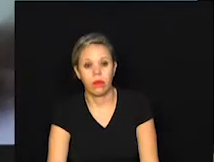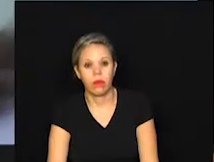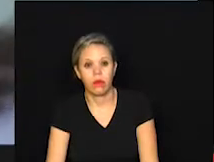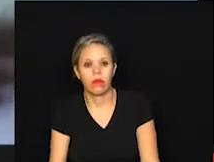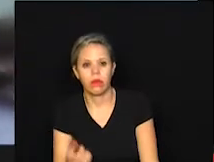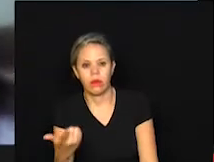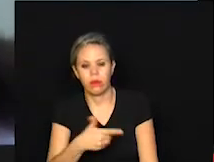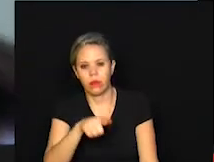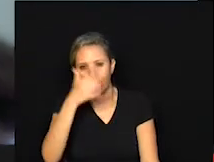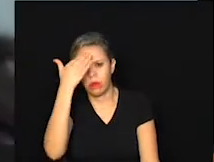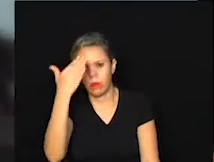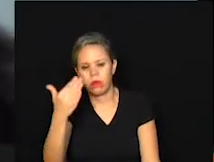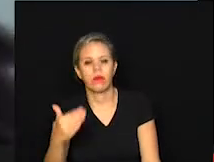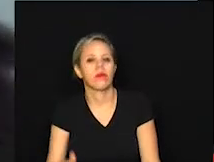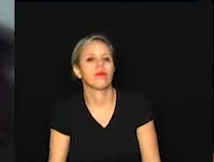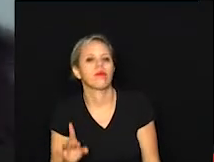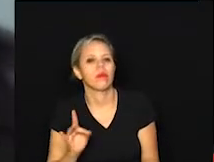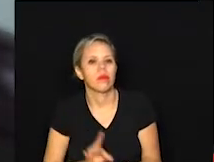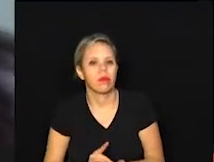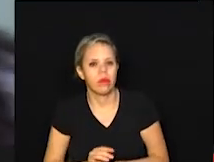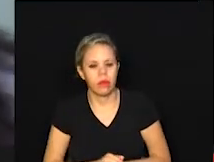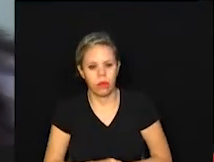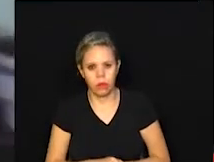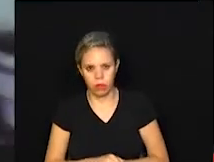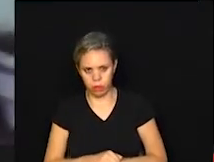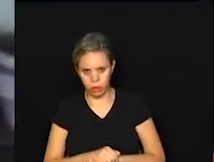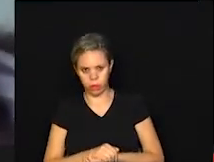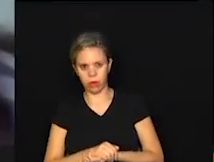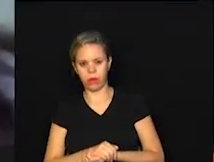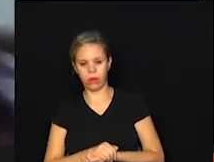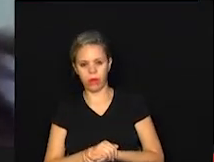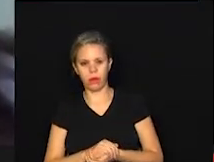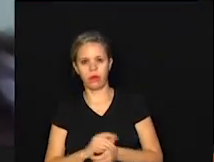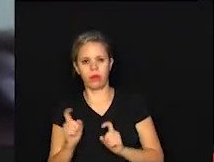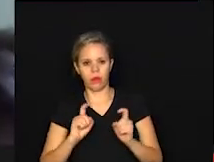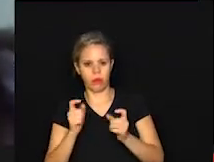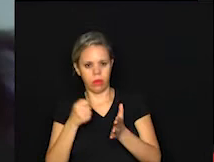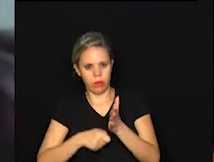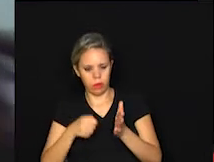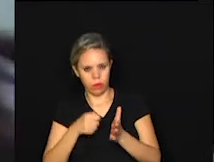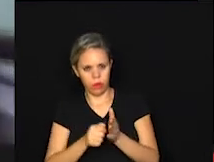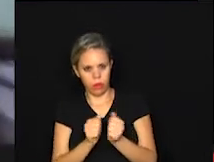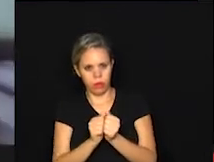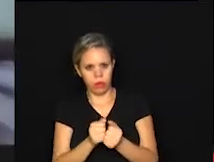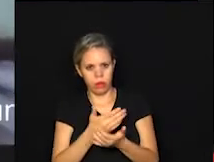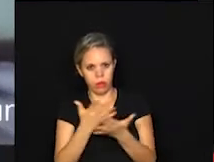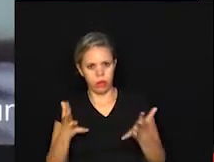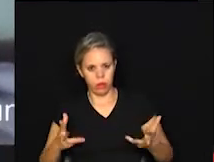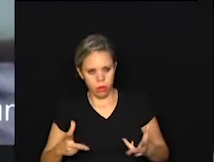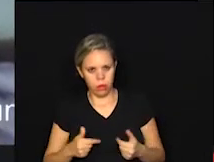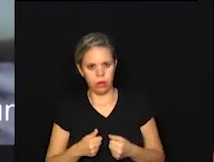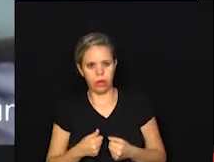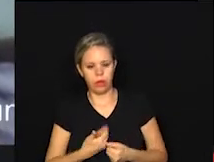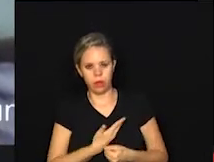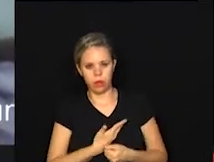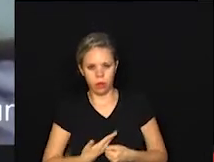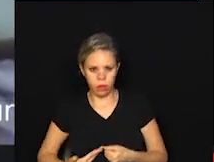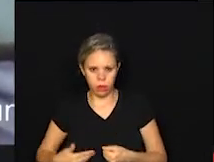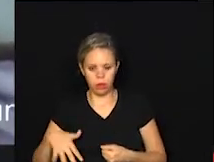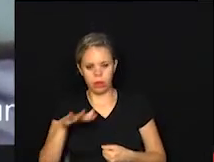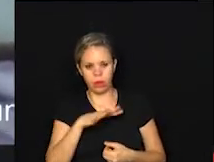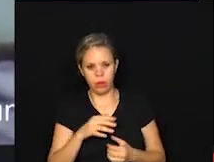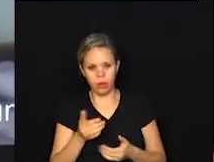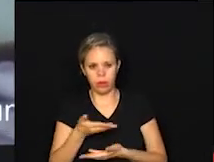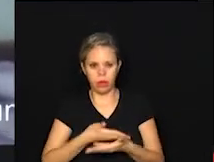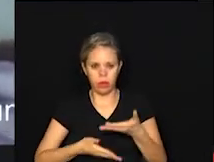eu agradeço. Realmente, essa pauta, estarmos aqui juntos, todos os poderes envolvidos e